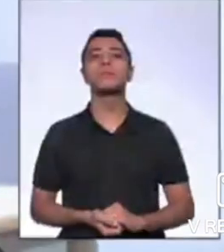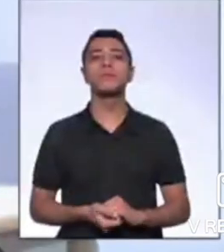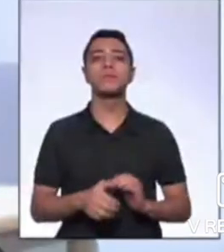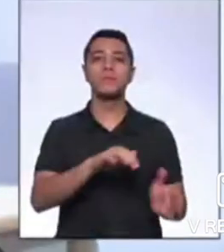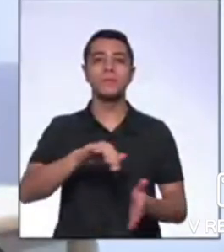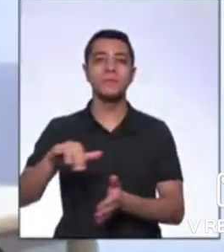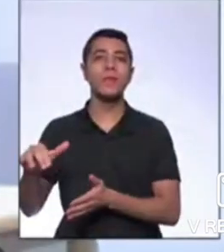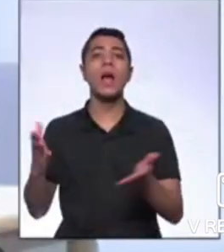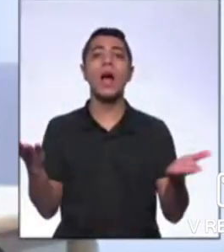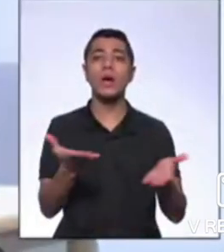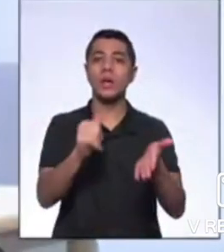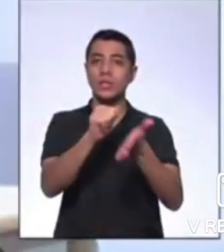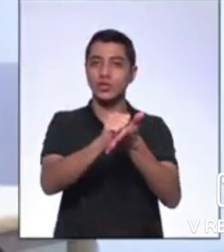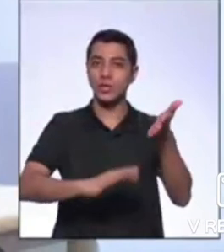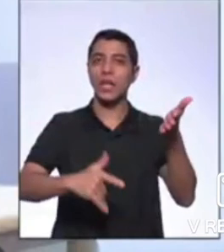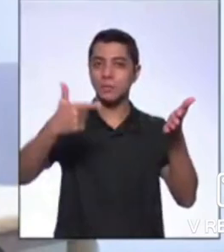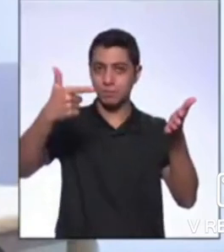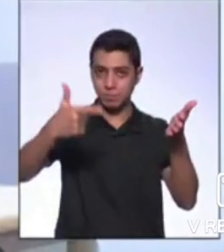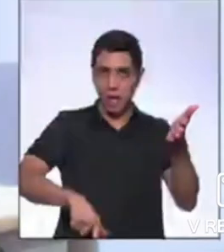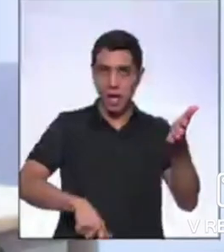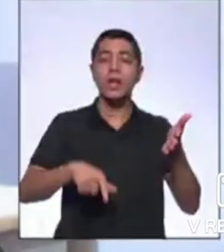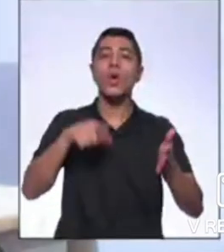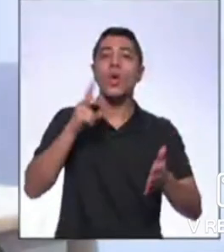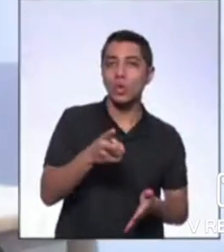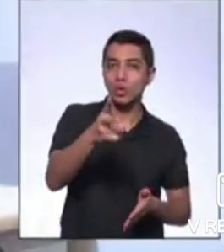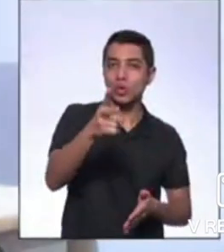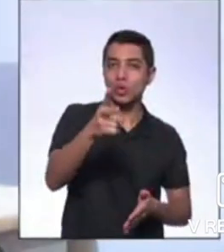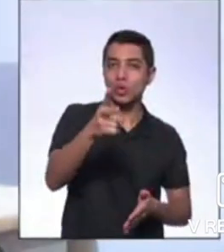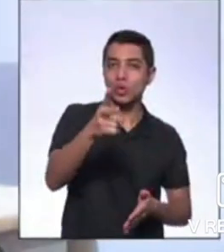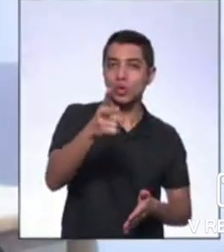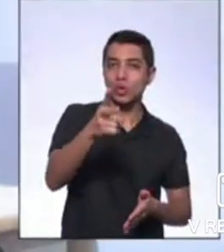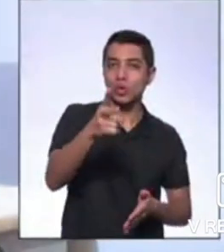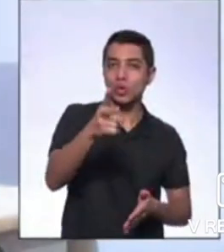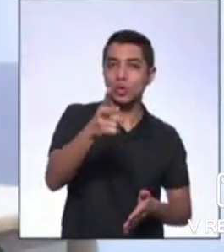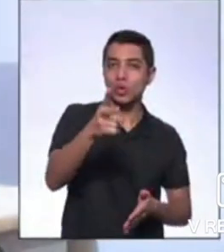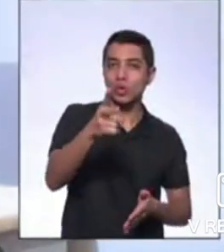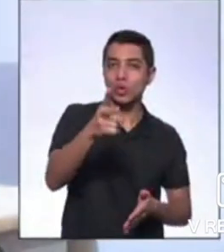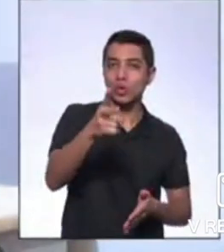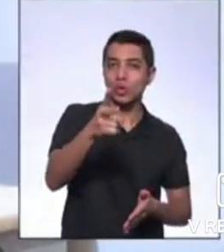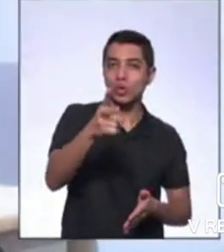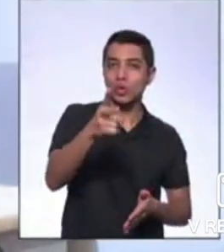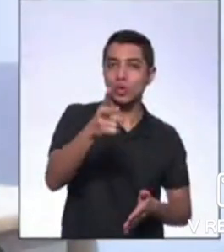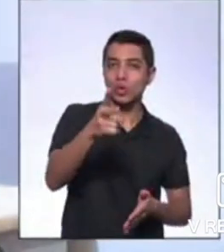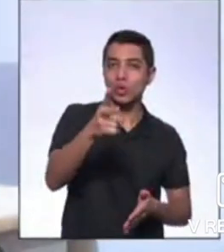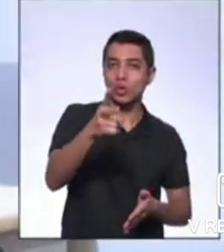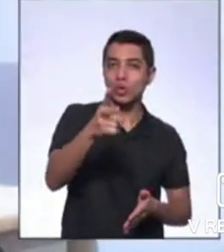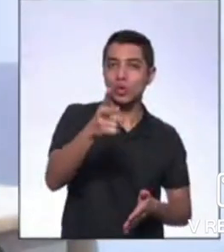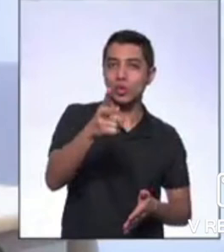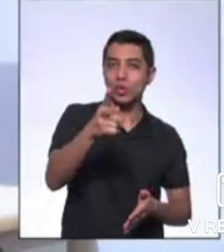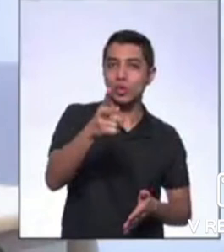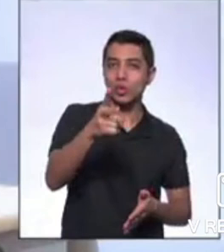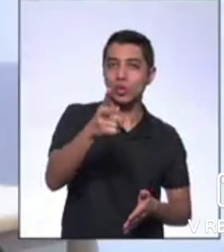uma atividade para vocês. Continuando com a mesma tabelinha, agora a pergunta é: qual é